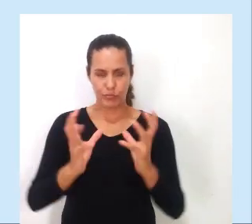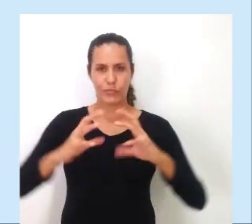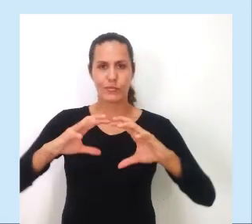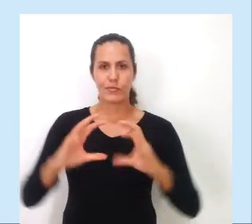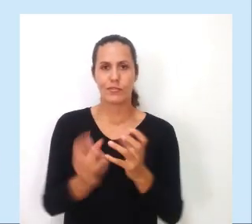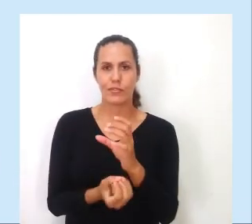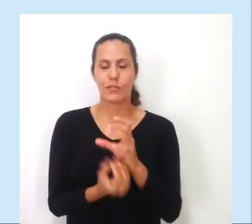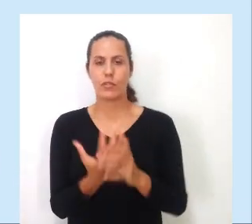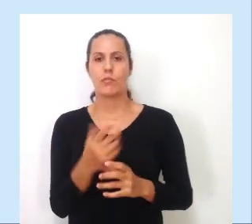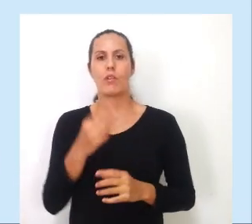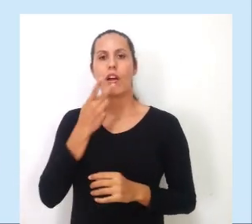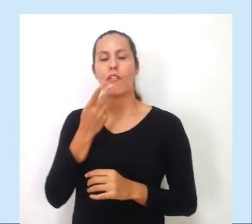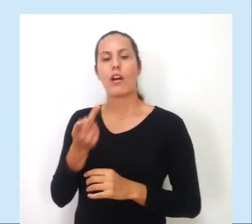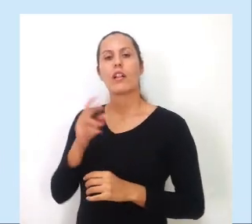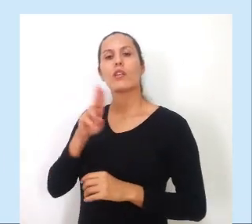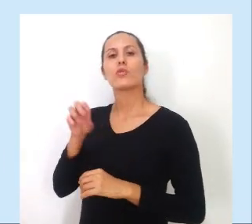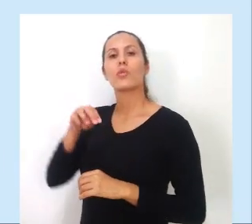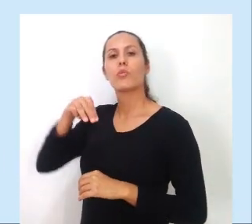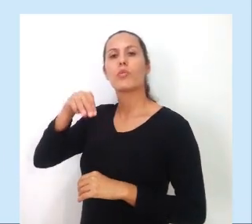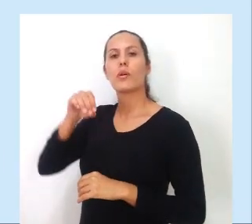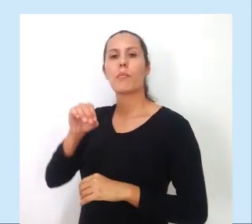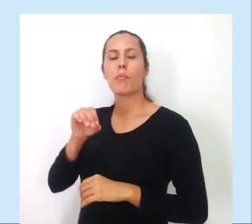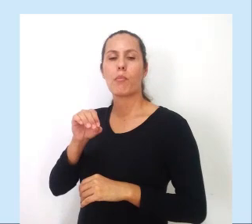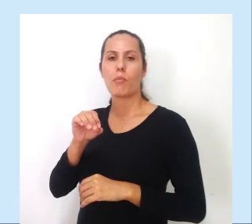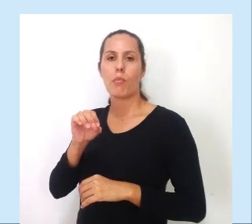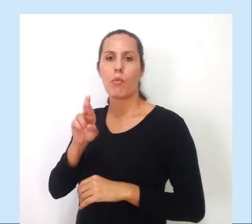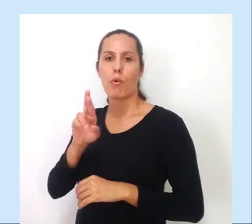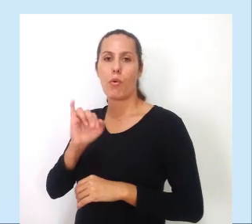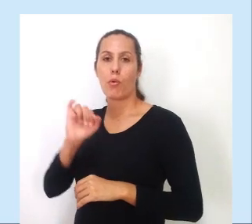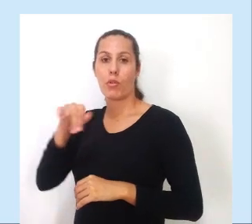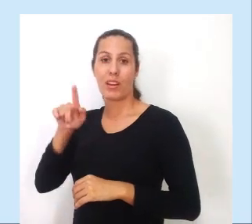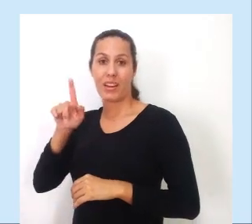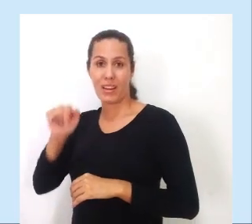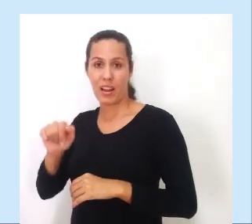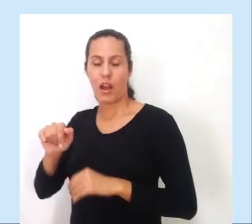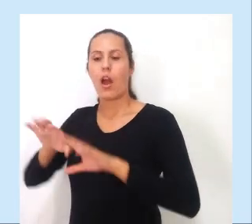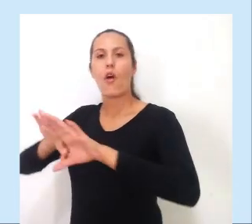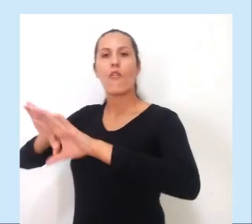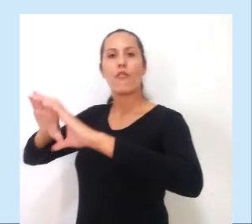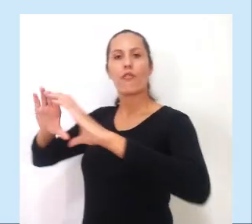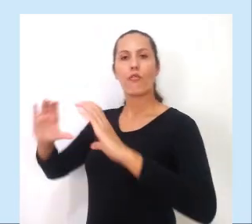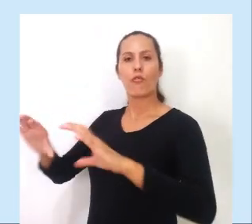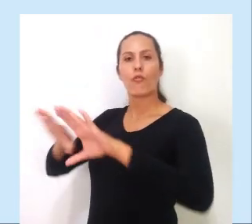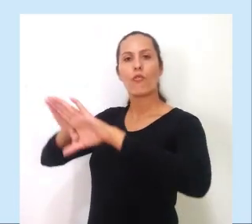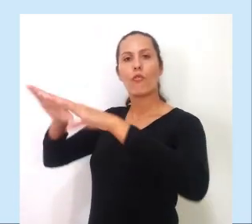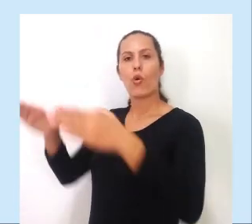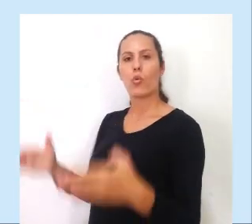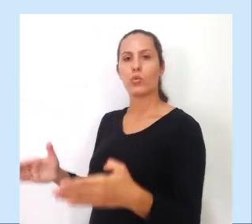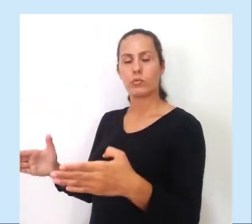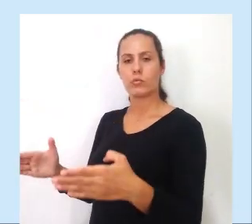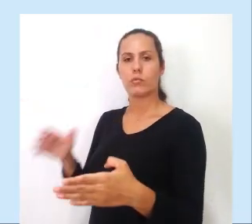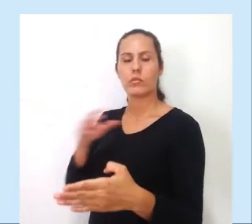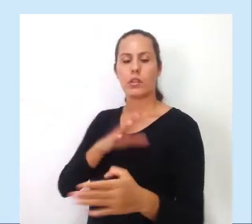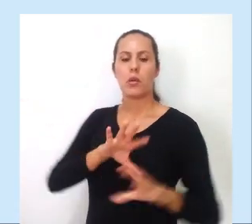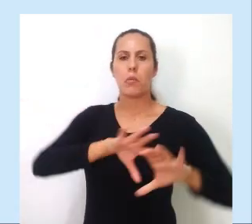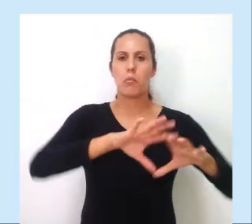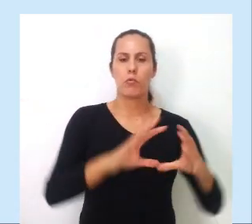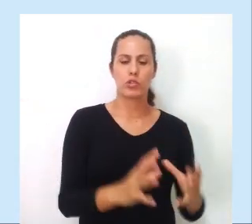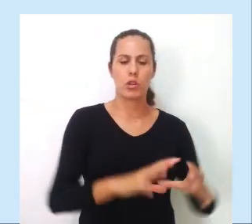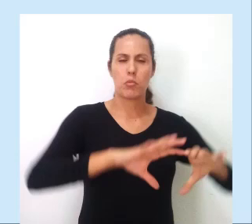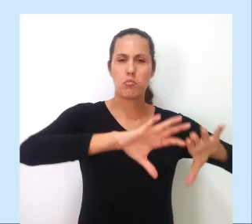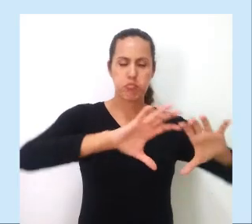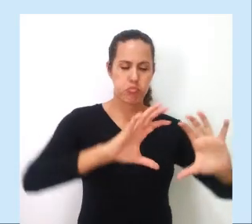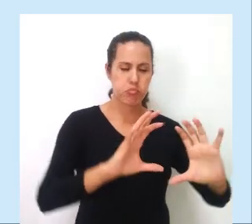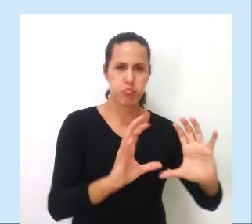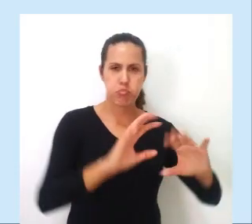de moringa, a gente está falando de um forno. Quando você pega a argila e que você faz um molde de um vaso e você